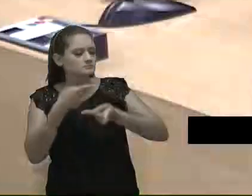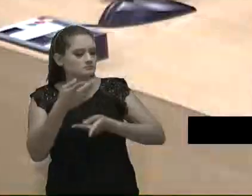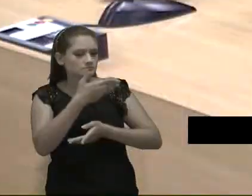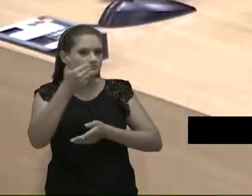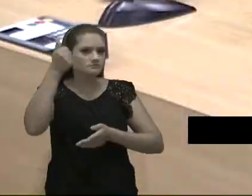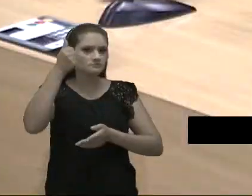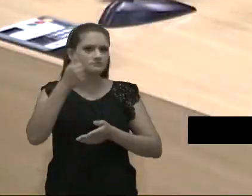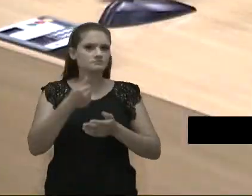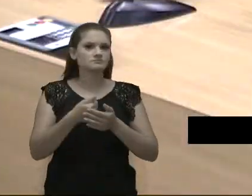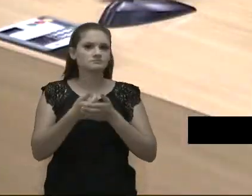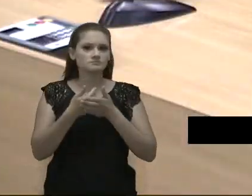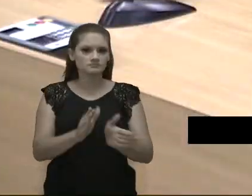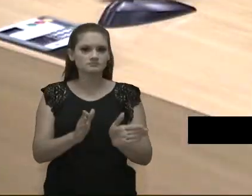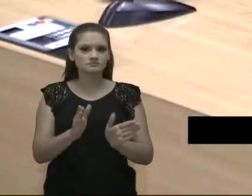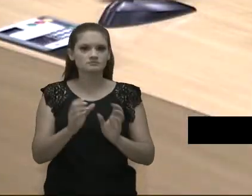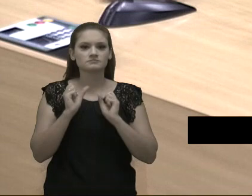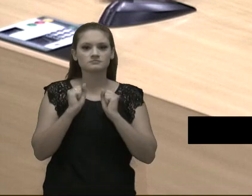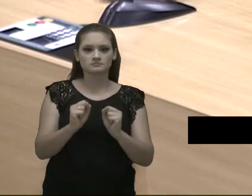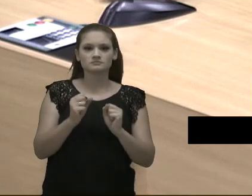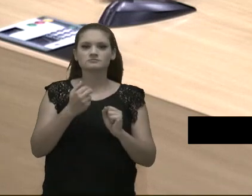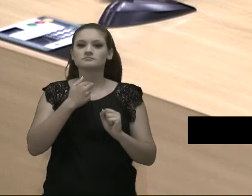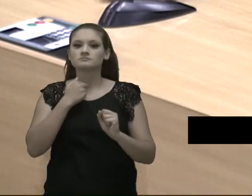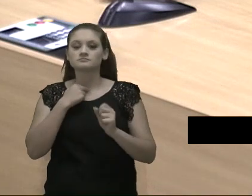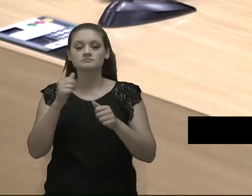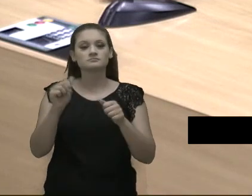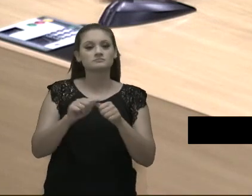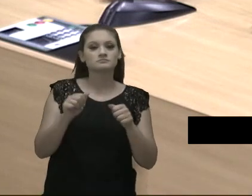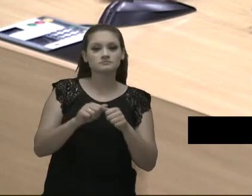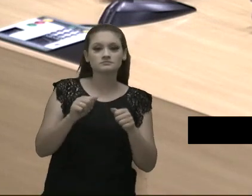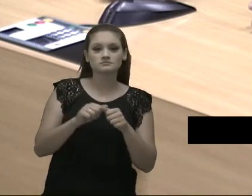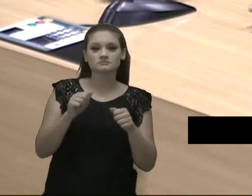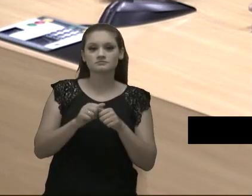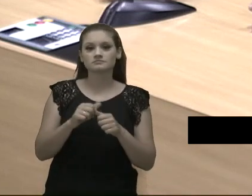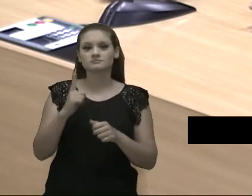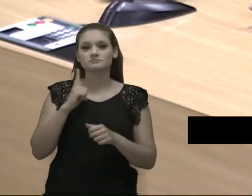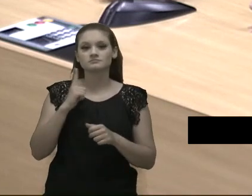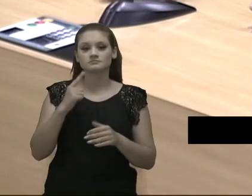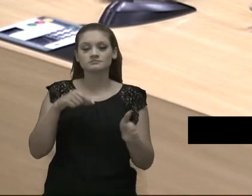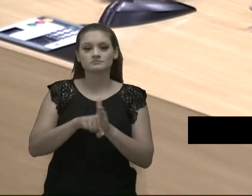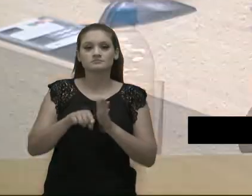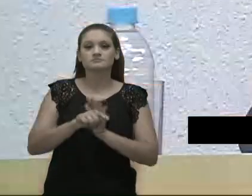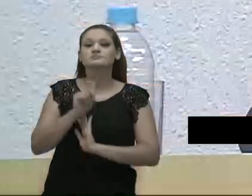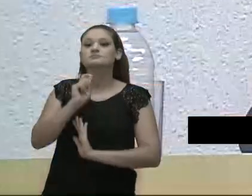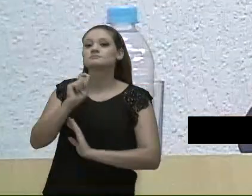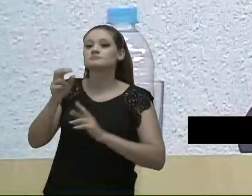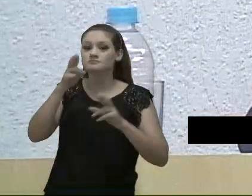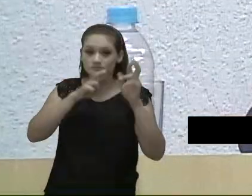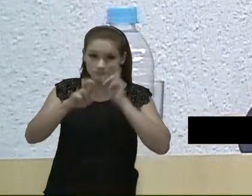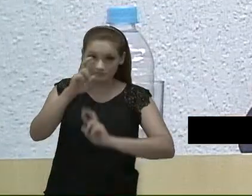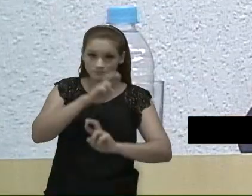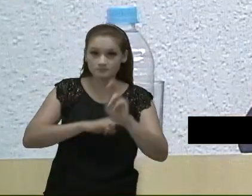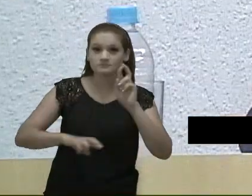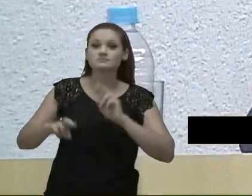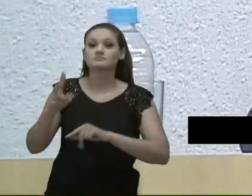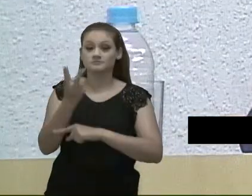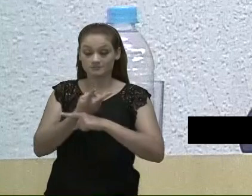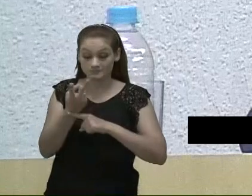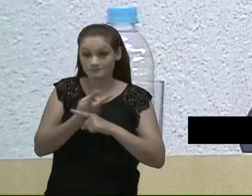Não vou permitir que o senhor fale o que eu posso e o que eu não posso fazer. Eu também não vou permitir que o senhor fale o que eu tenho ou não de fazer. Quem está sendo investigado aqui, quem está